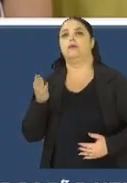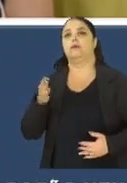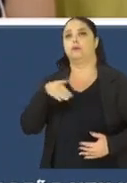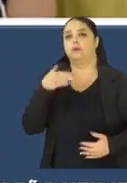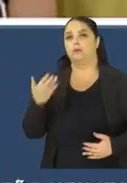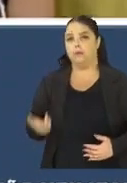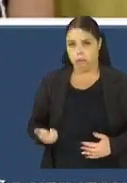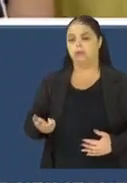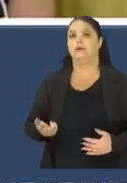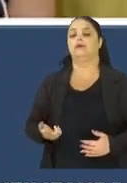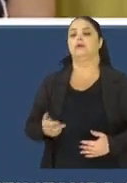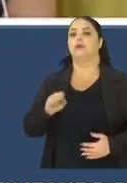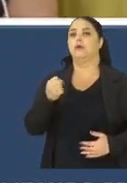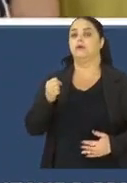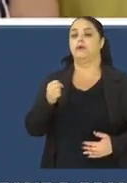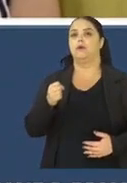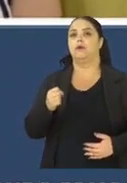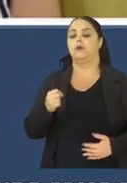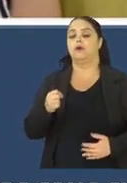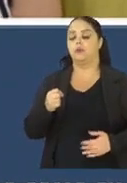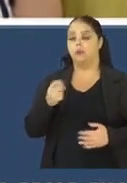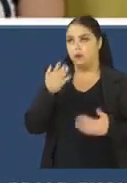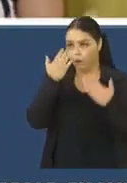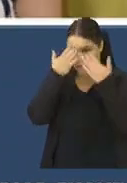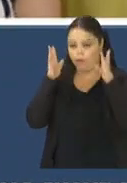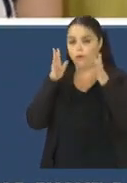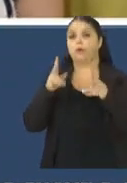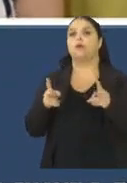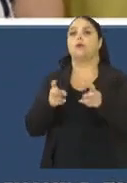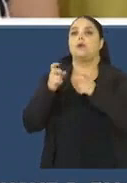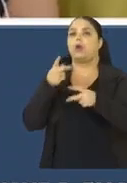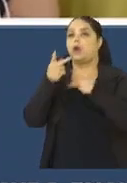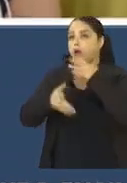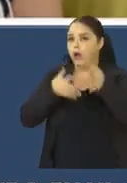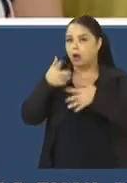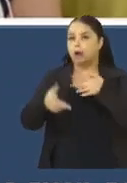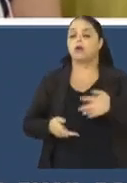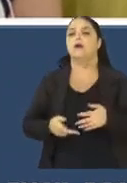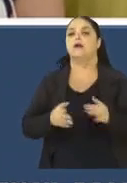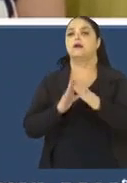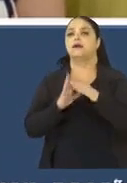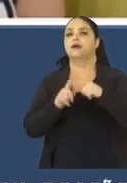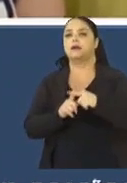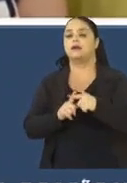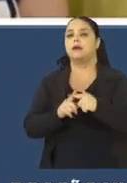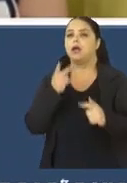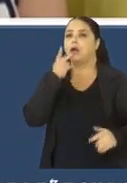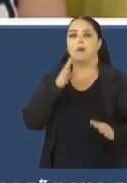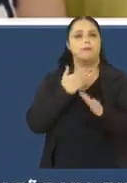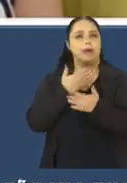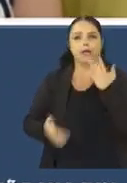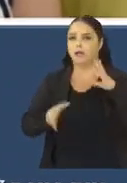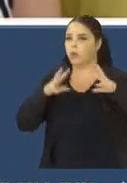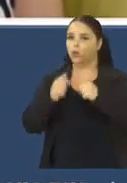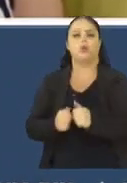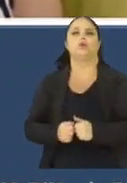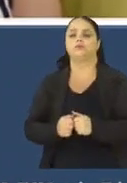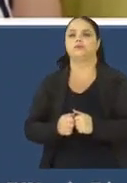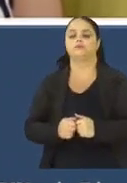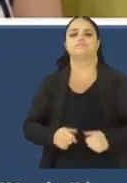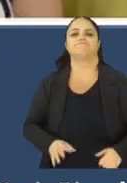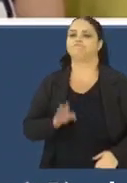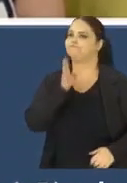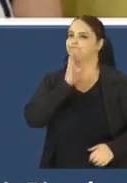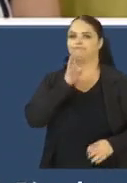ele voltou a enxergar voltar a falar o dia que a igreja voltou a força Ele perdeu a fala perdeu tudo não perdeu tudo